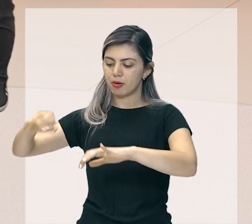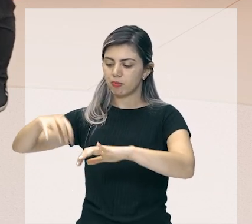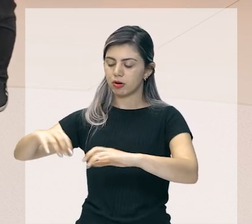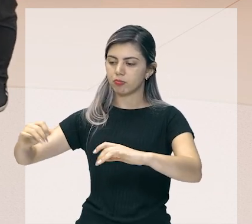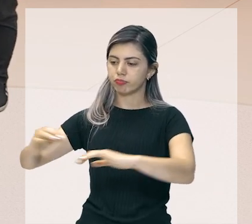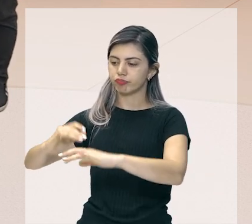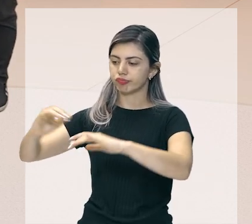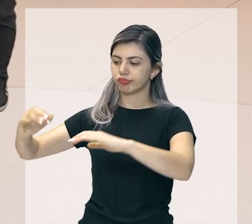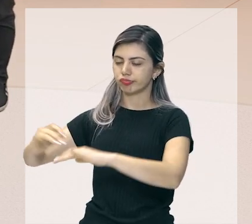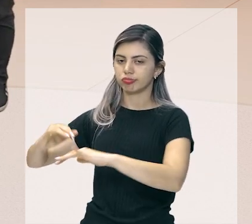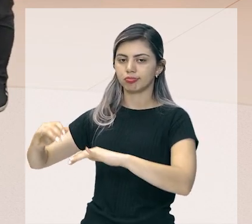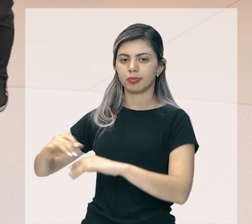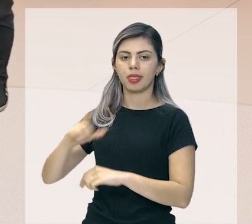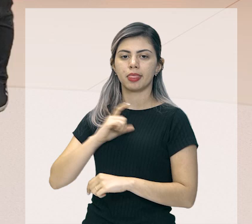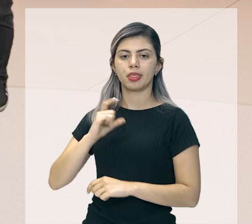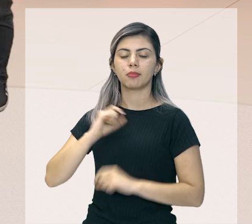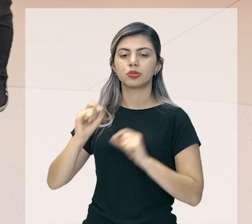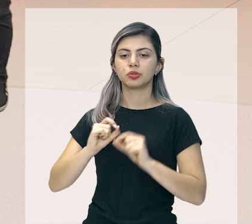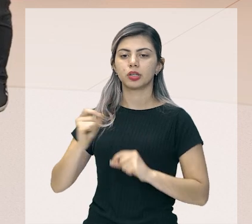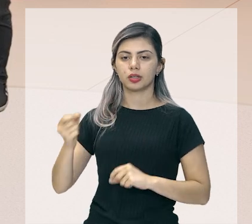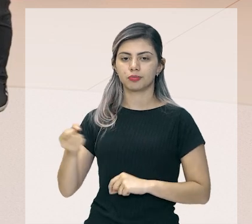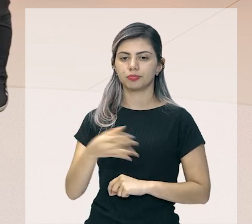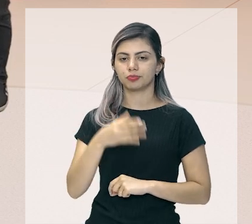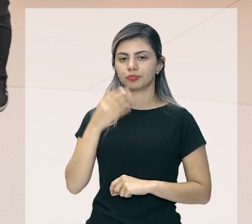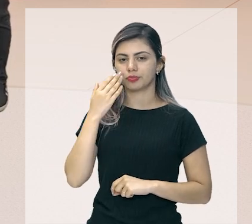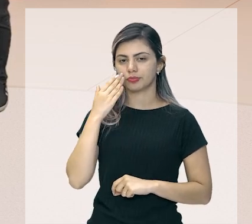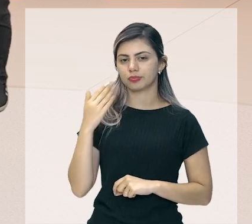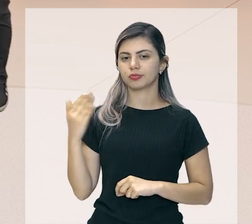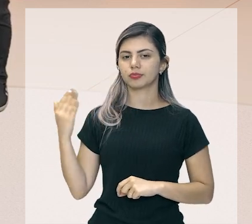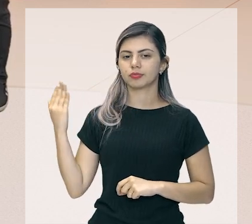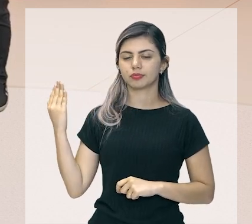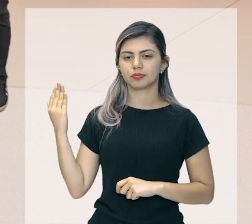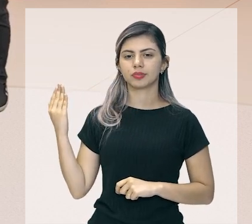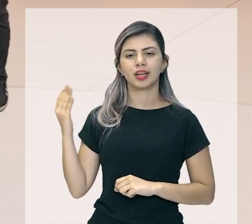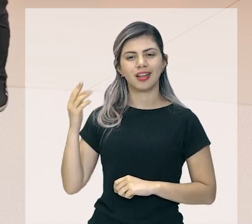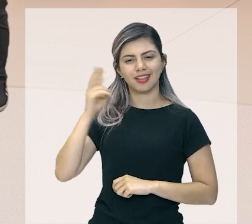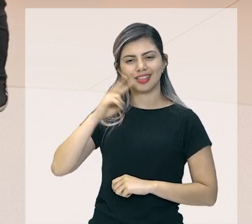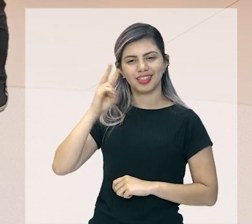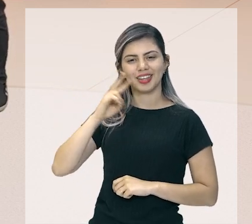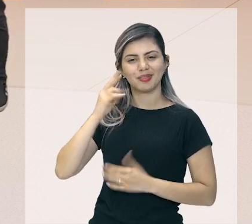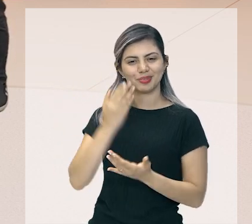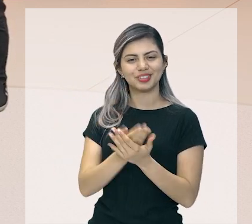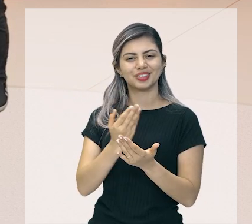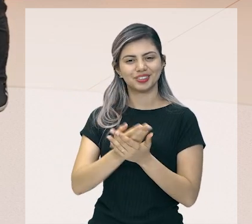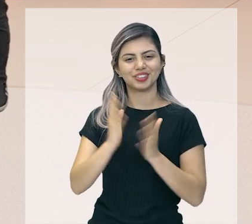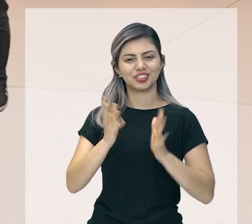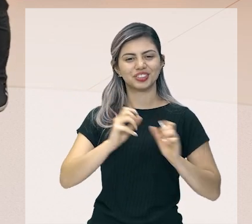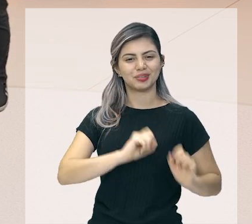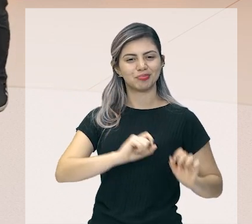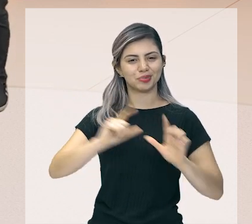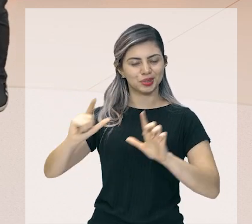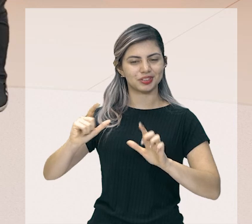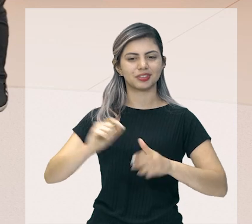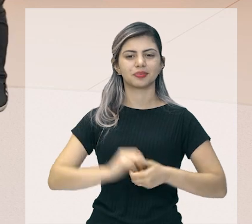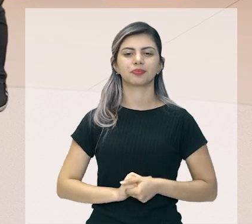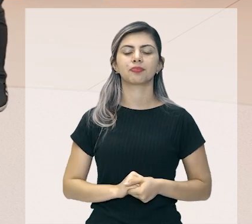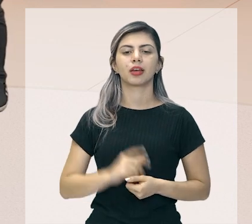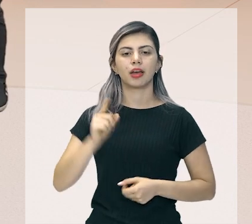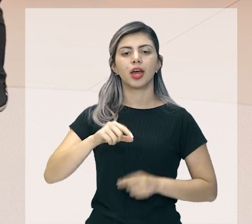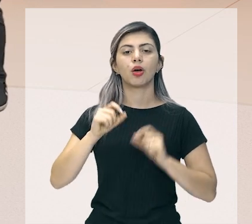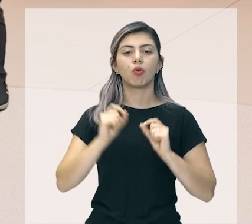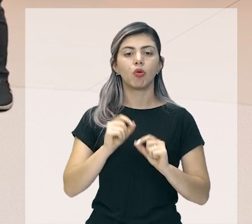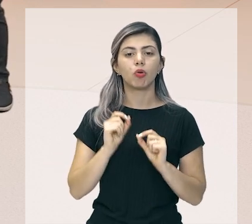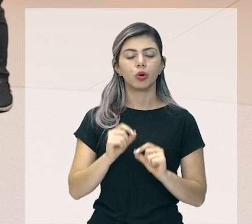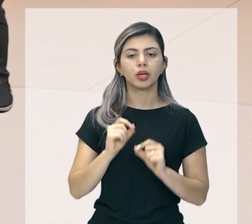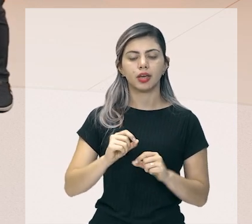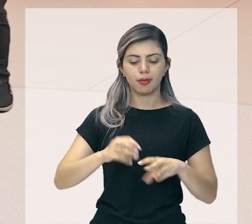relação à agricultura, nós temos esse menu de novo aqui, né? Vocês lembram da nossa aula? Já viu o primeiro ícone aqui que vai mostrar um dos problemas aí, que é o aumento da